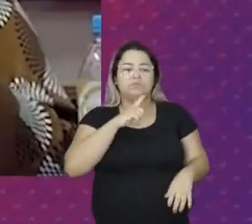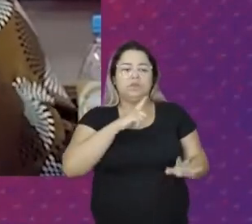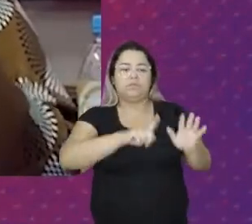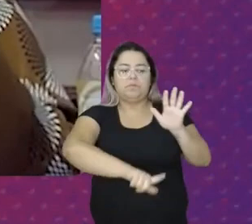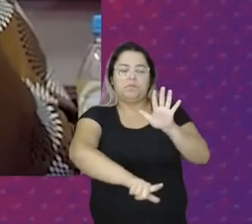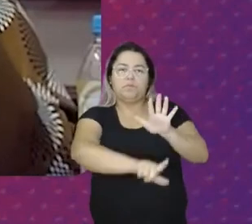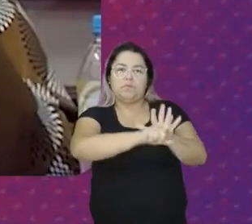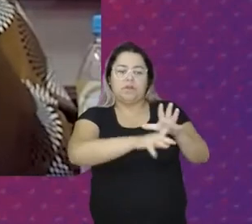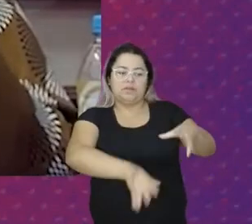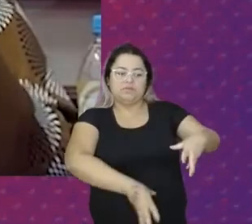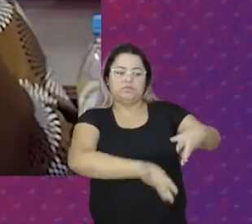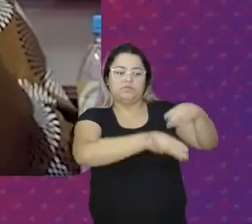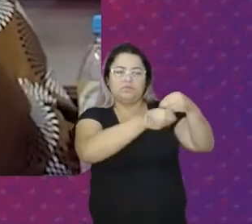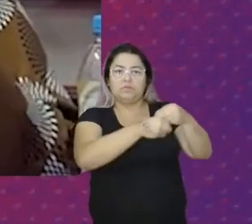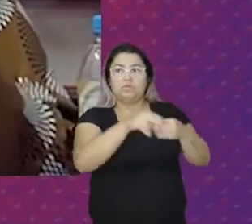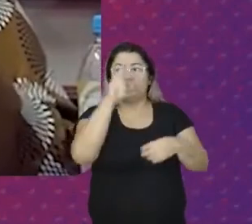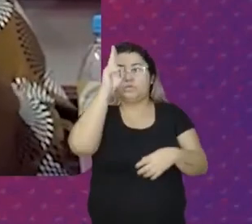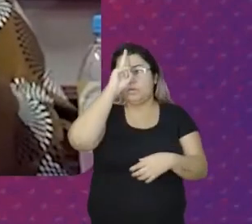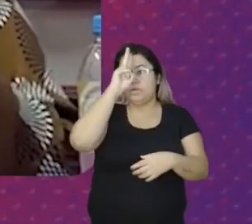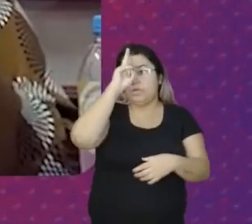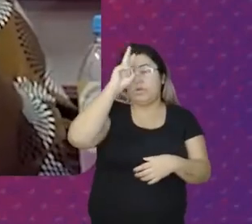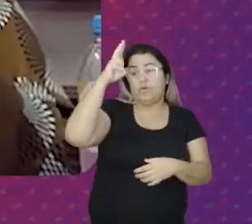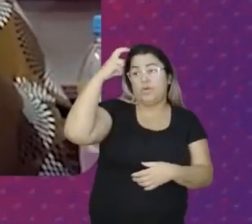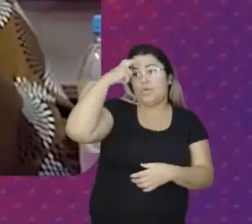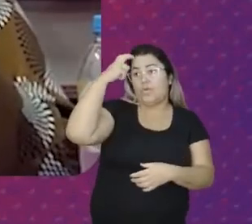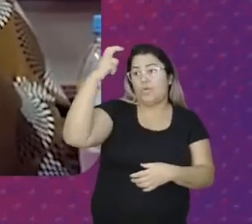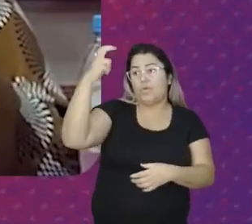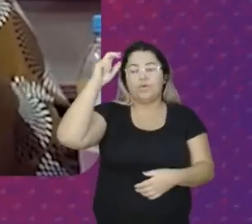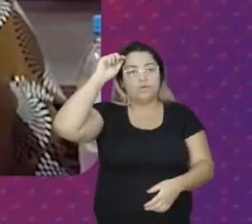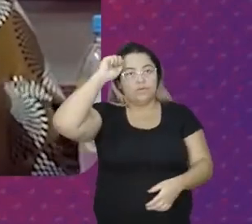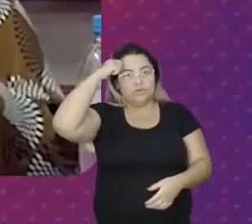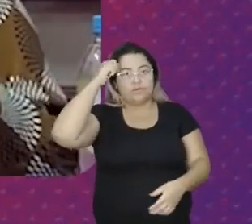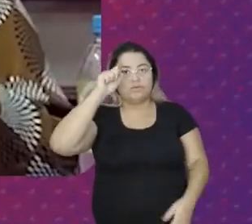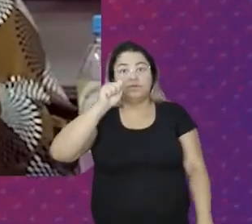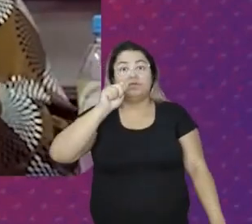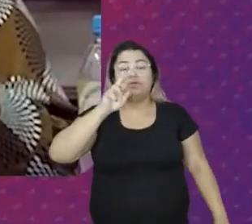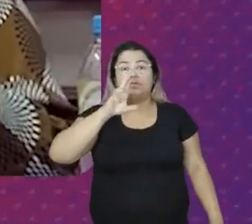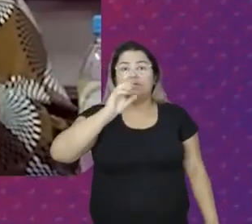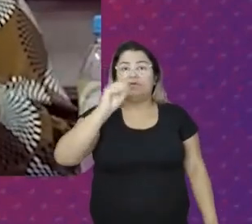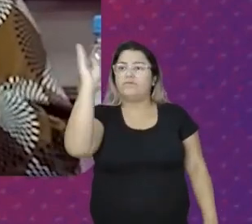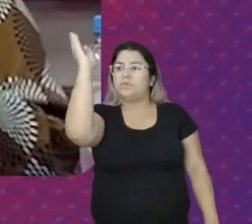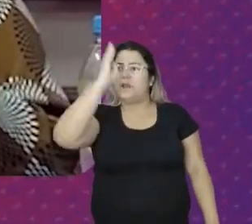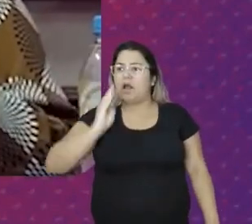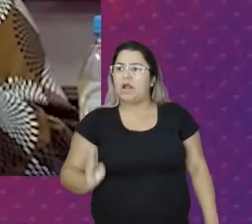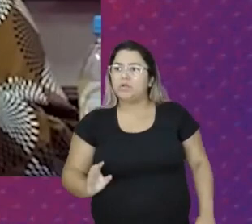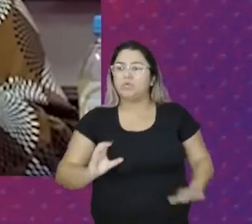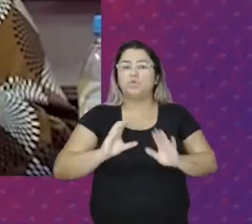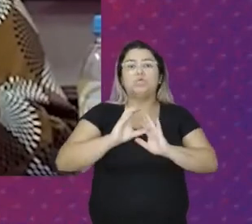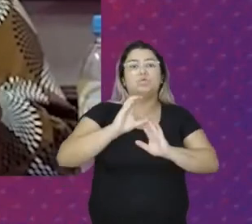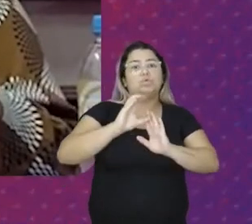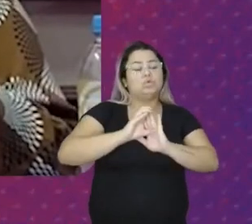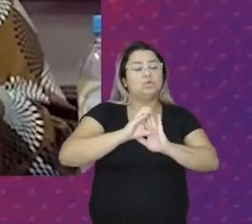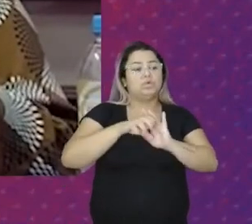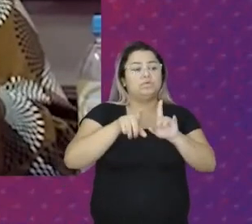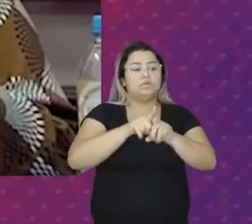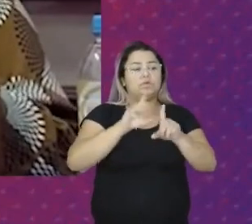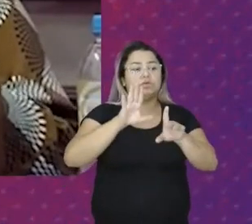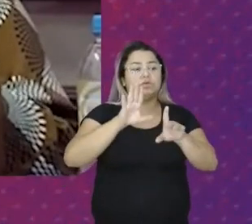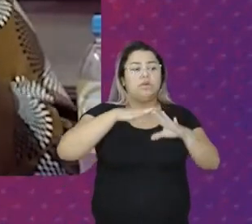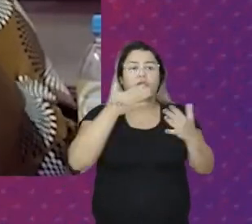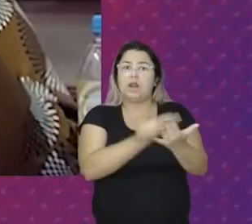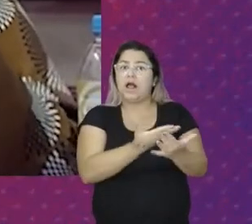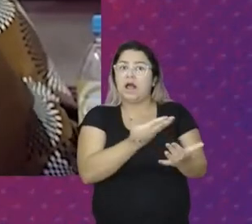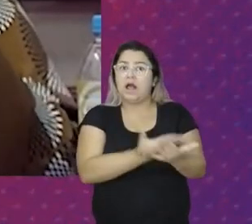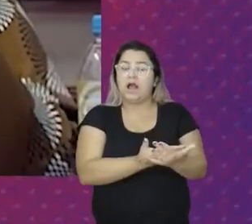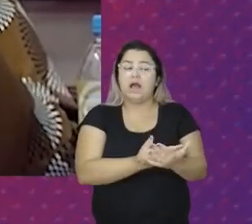para inserir história e cultura dos africanos e dos afro-brasileiros nos currículos escolares?